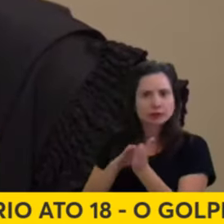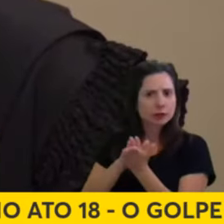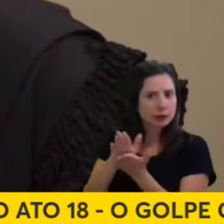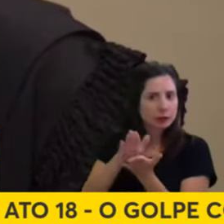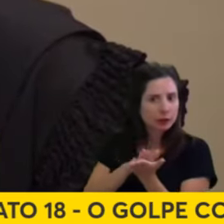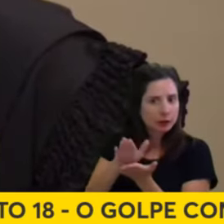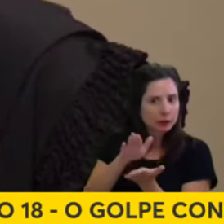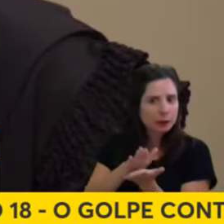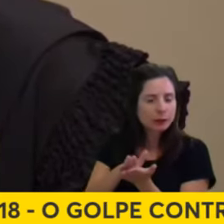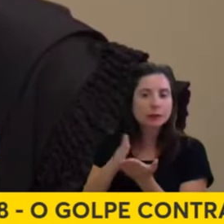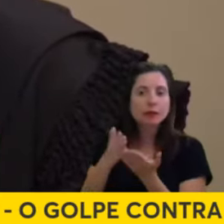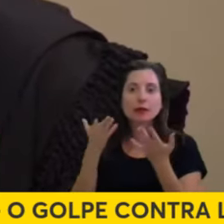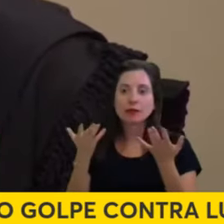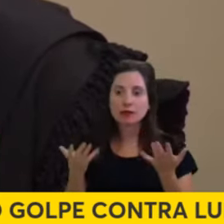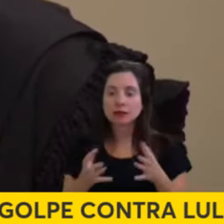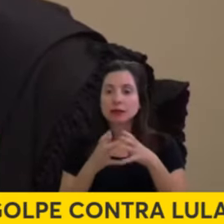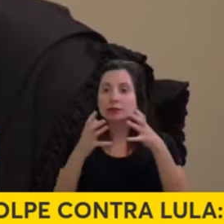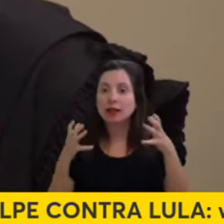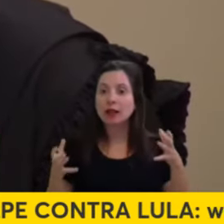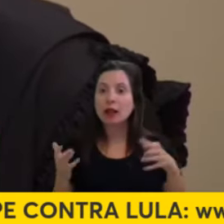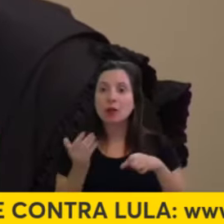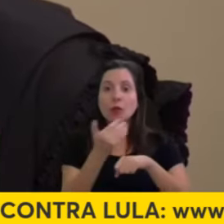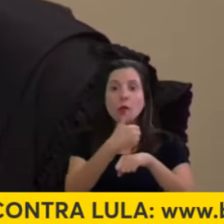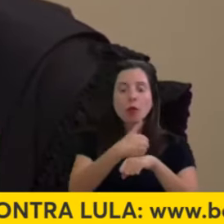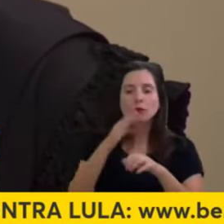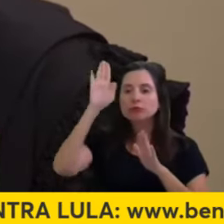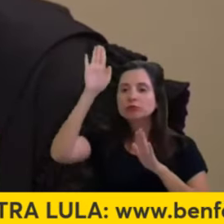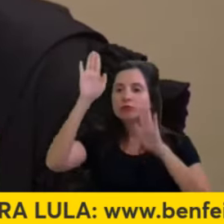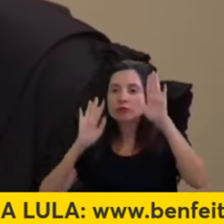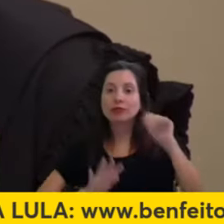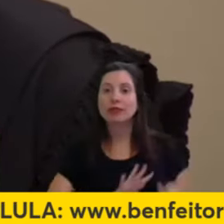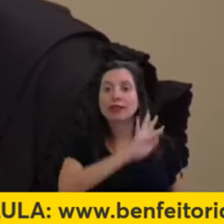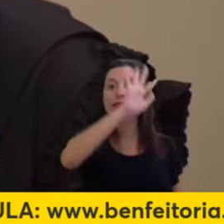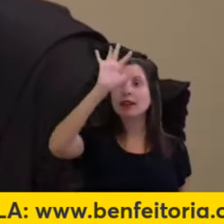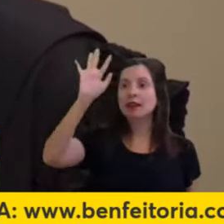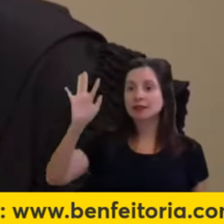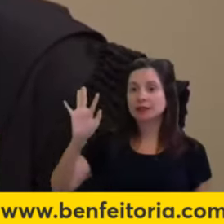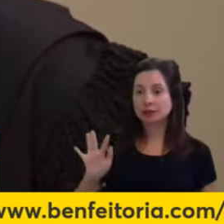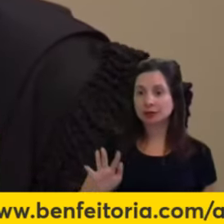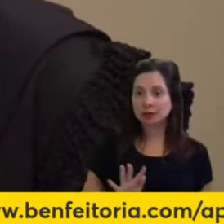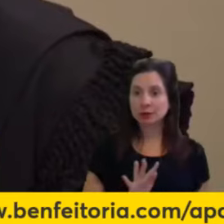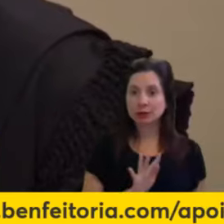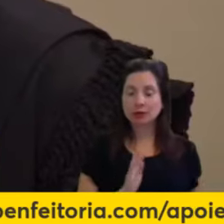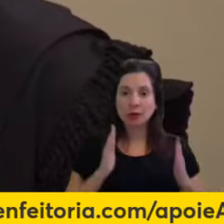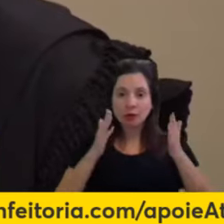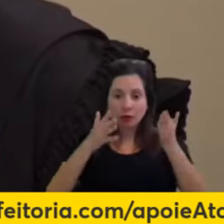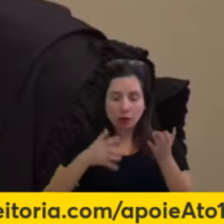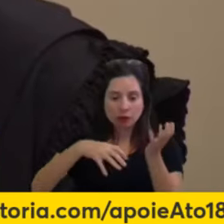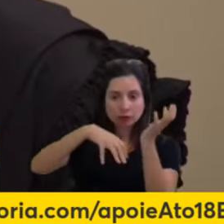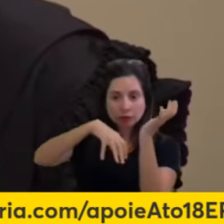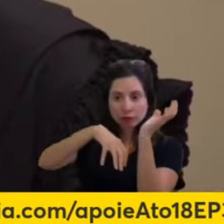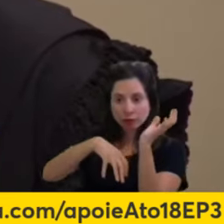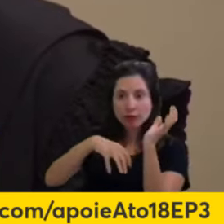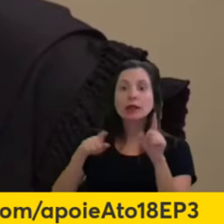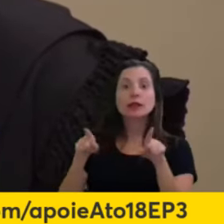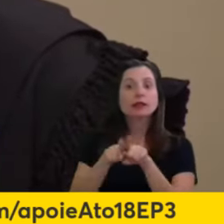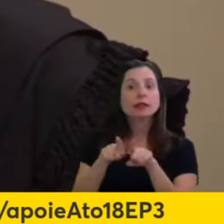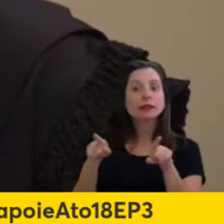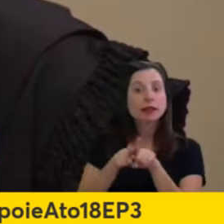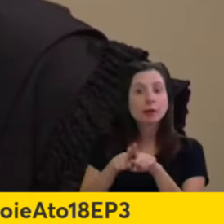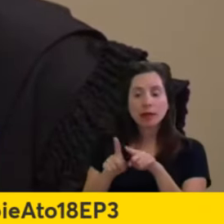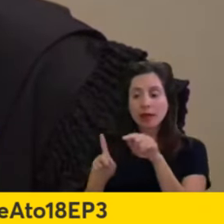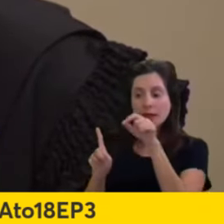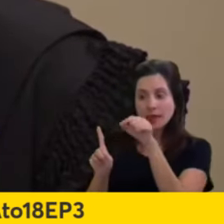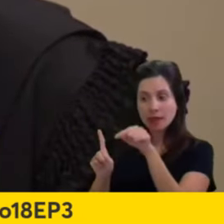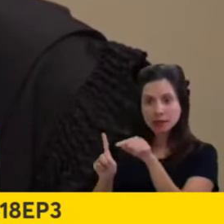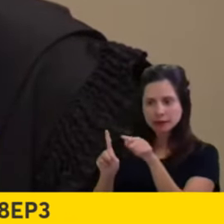Eis que em grande parte a pré-campanha se deu em âmbito nacional voltada ao Palácio do Planalto enquanto que a candidatura dos investigados